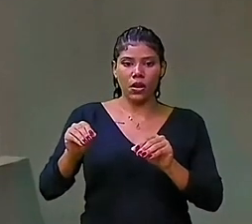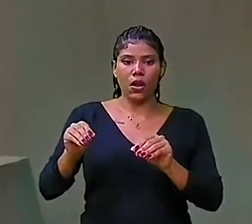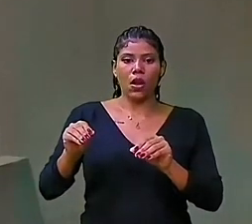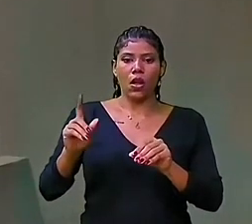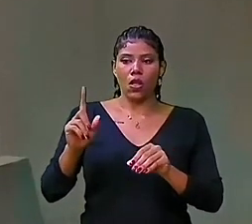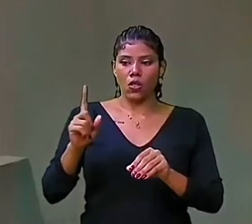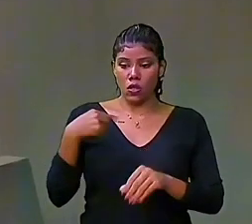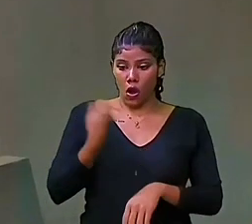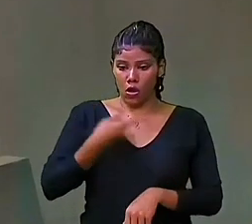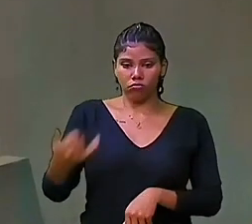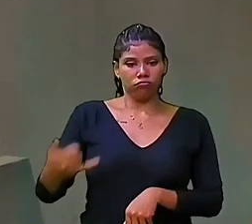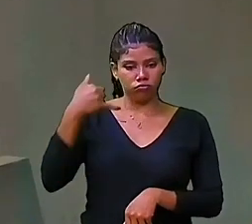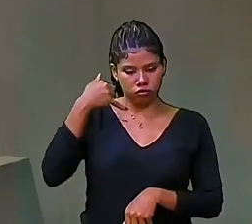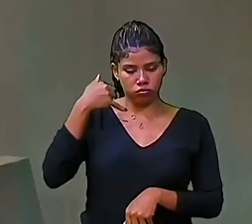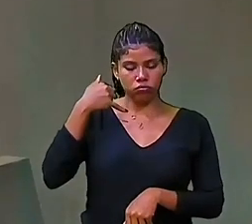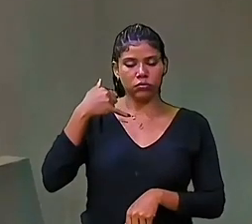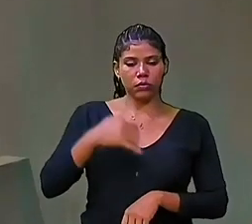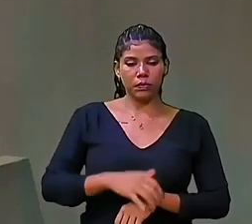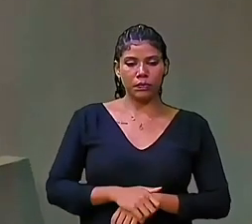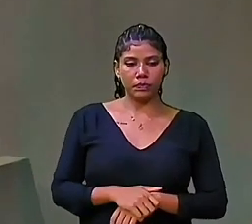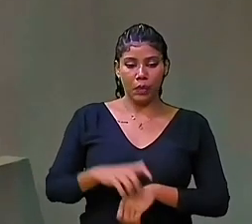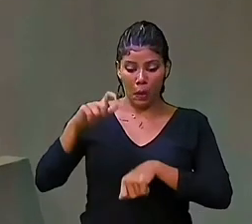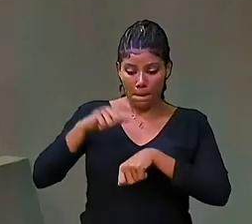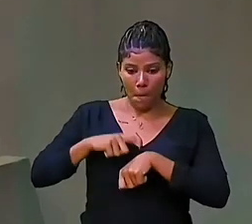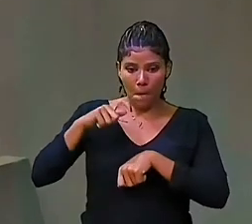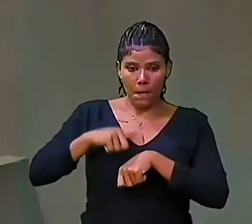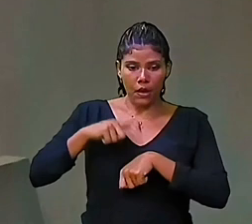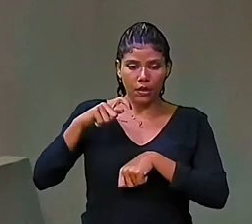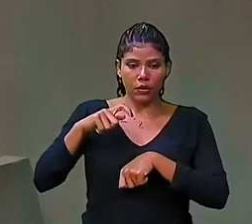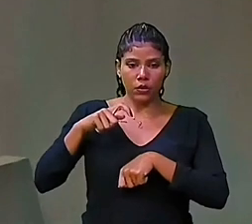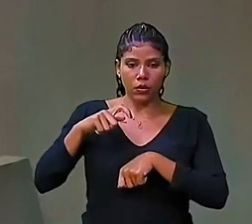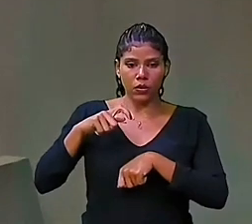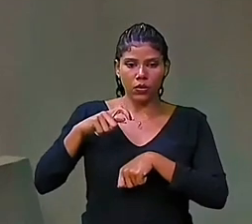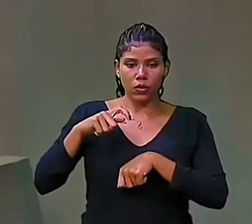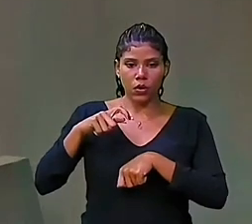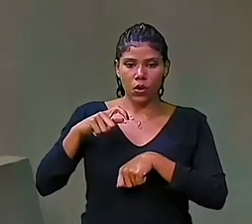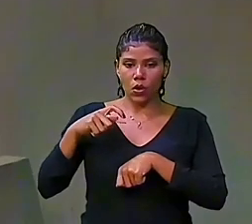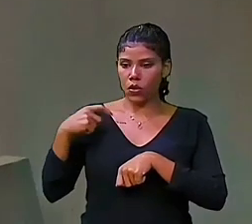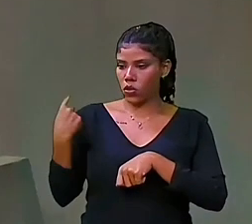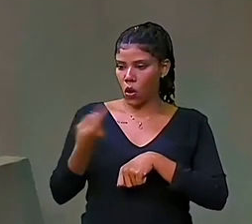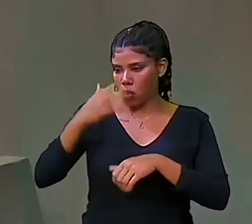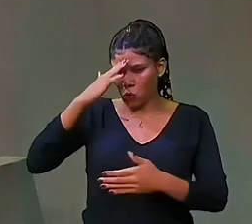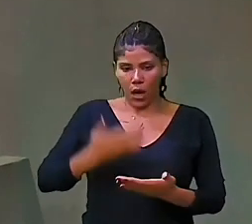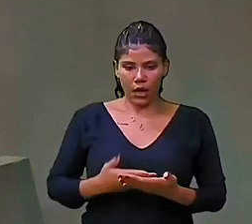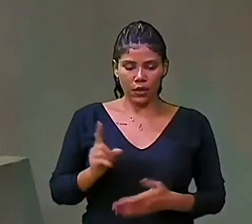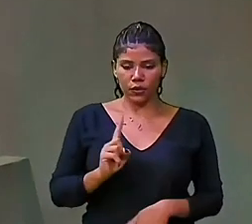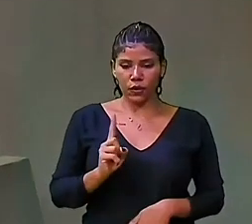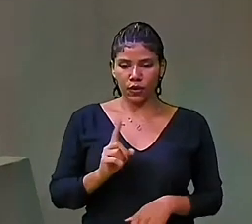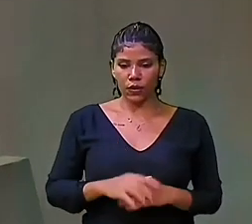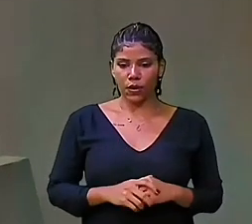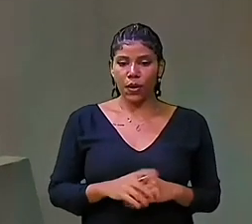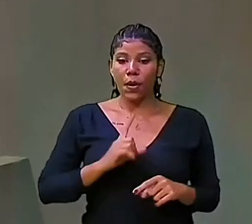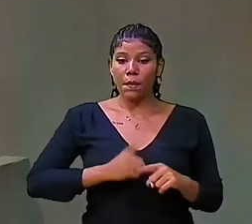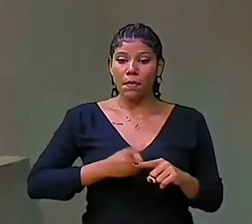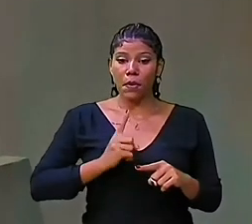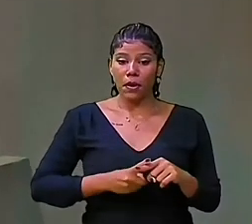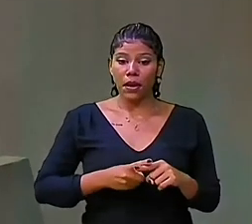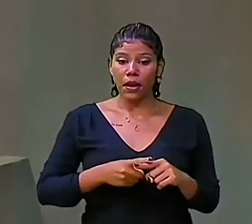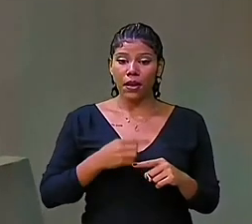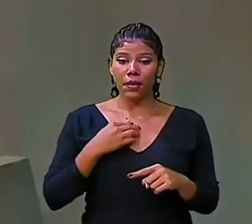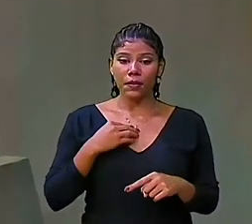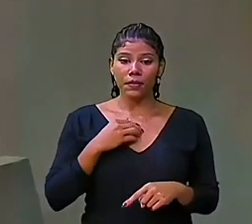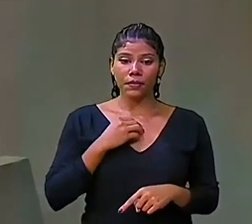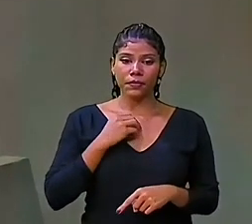um telefonema. Naquele momento, nenhum de nós acreditou, porque era algo